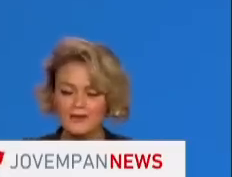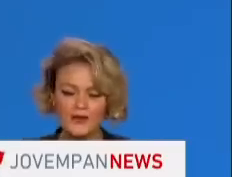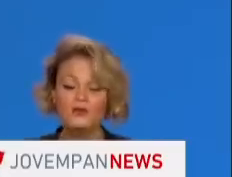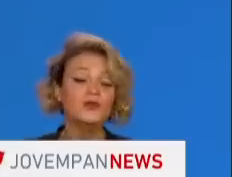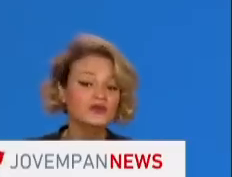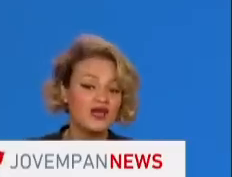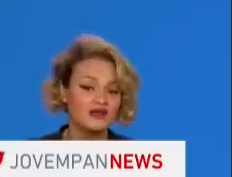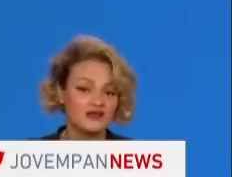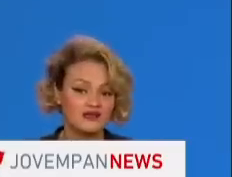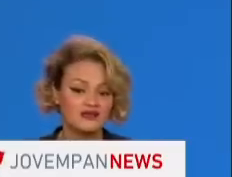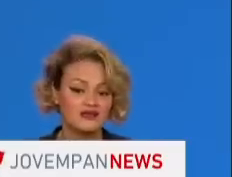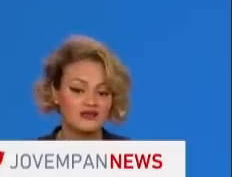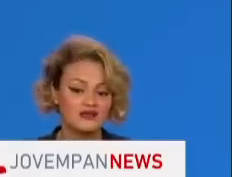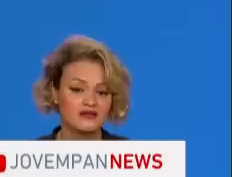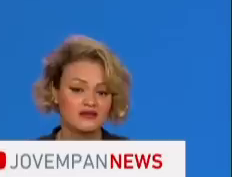do quê?